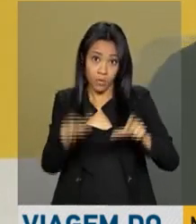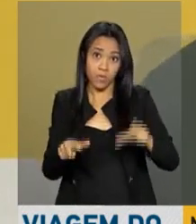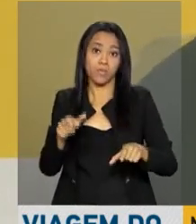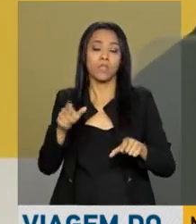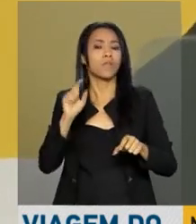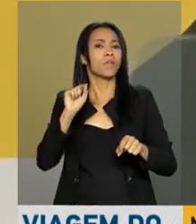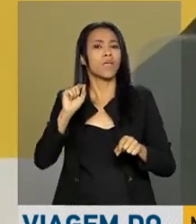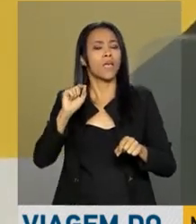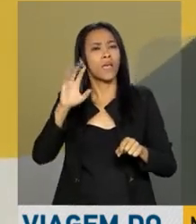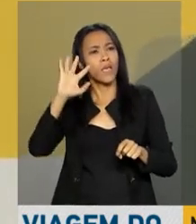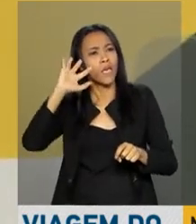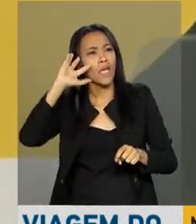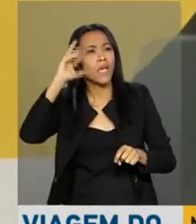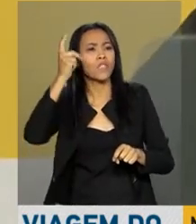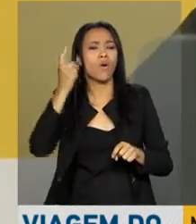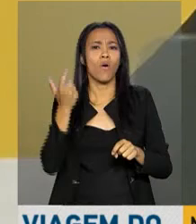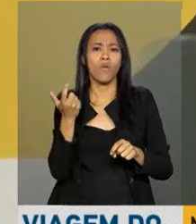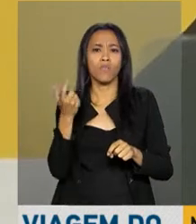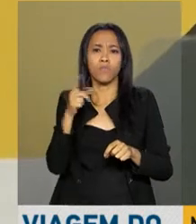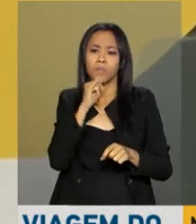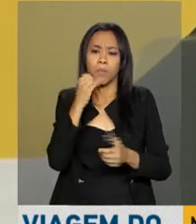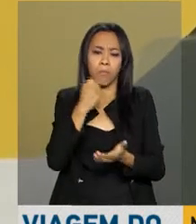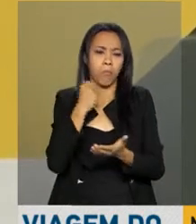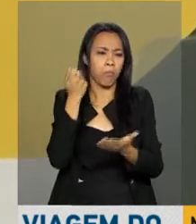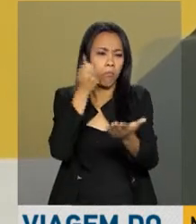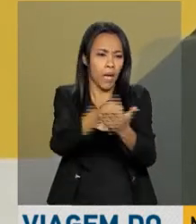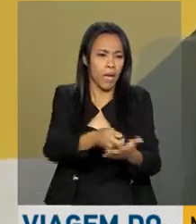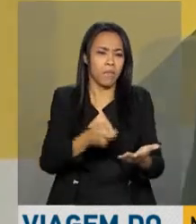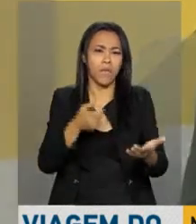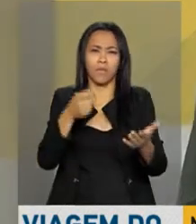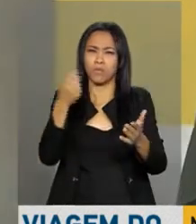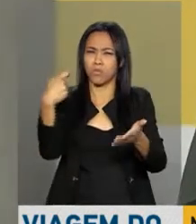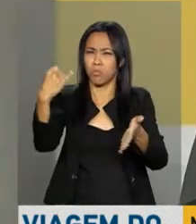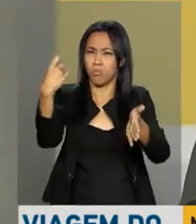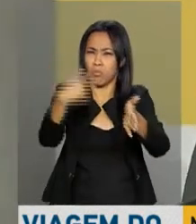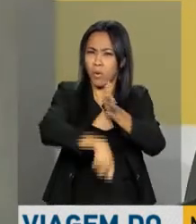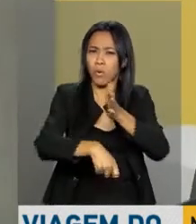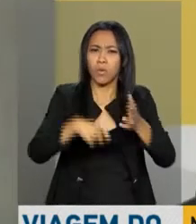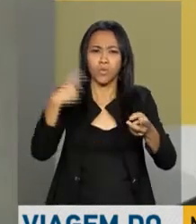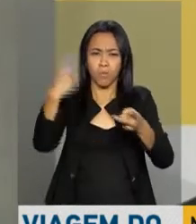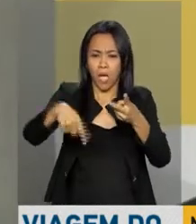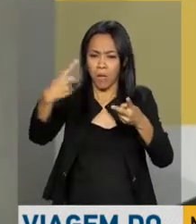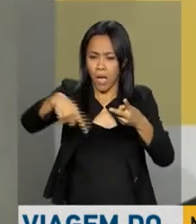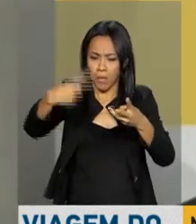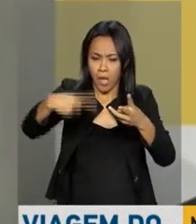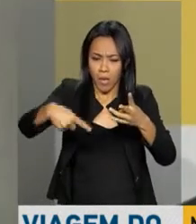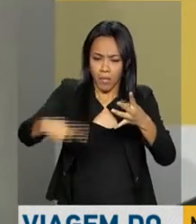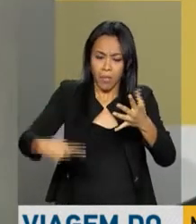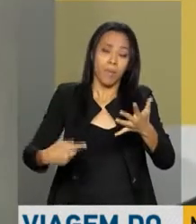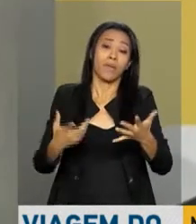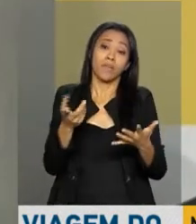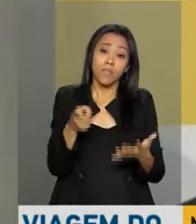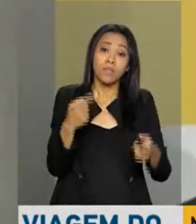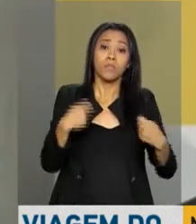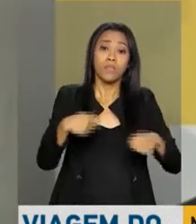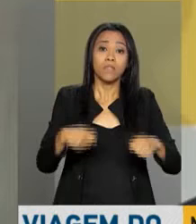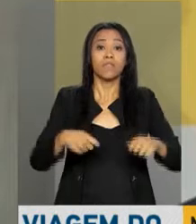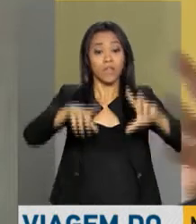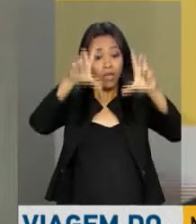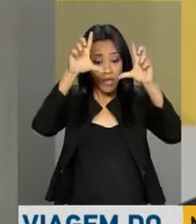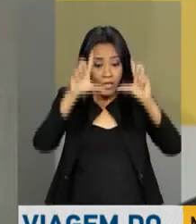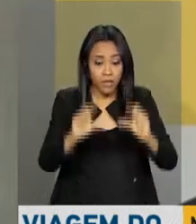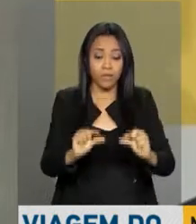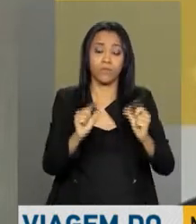solução a dois tributos encaminhamento pagamento tributo 67 ora isto exige uma desburocratização não é